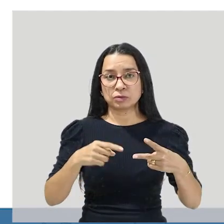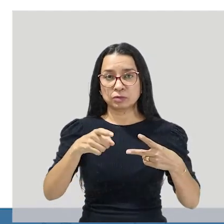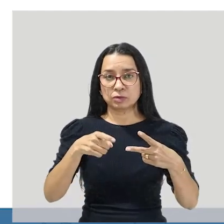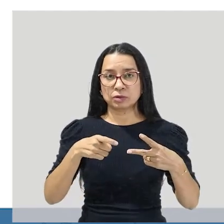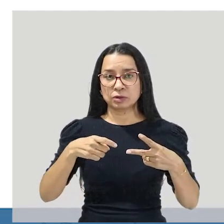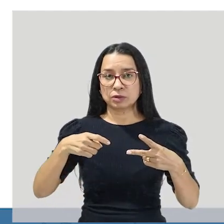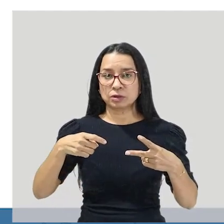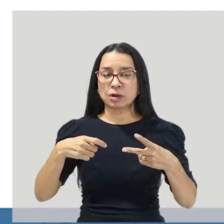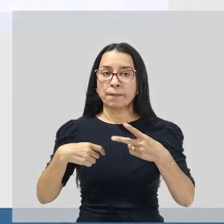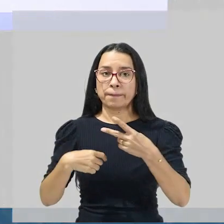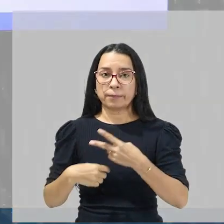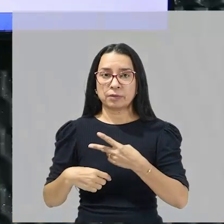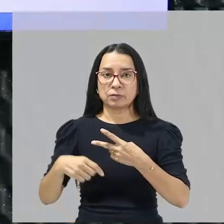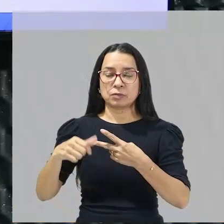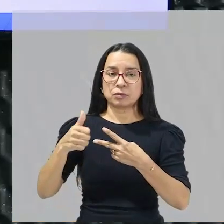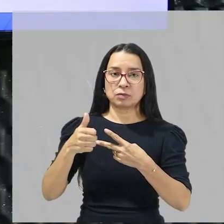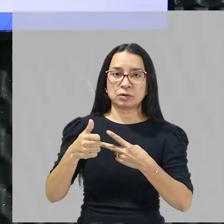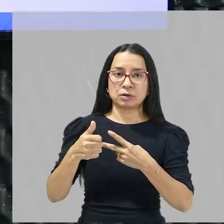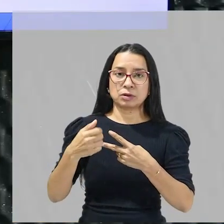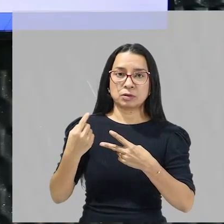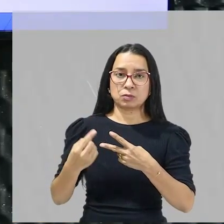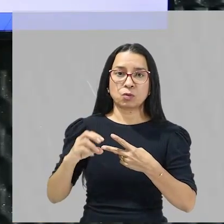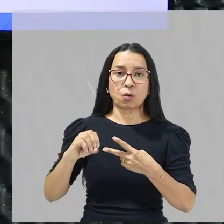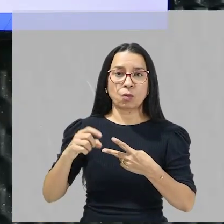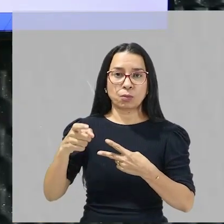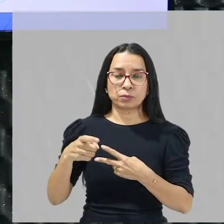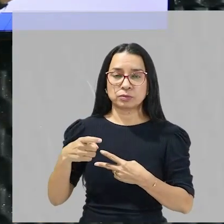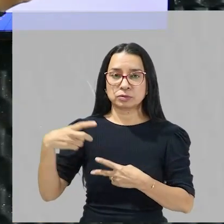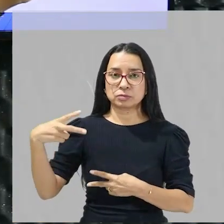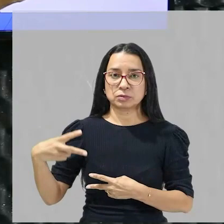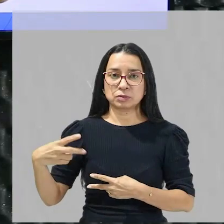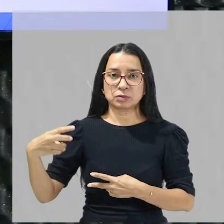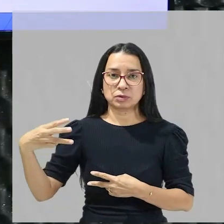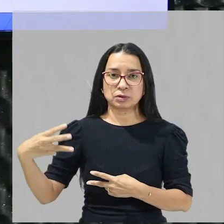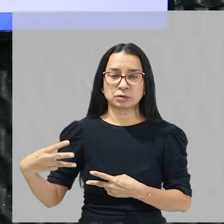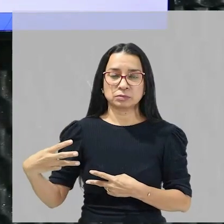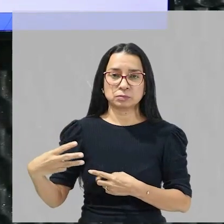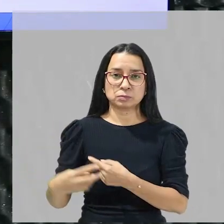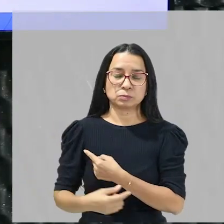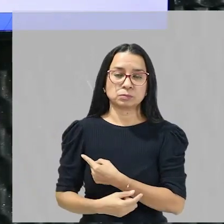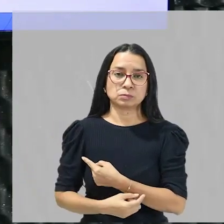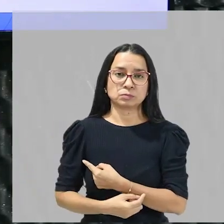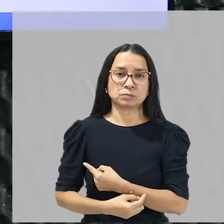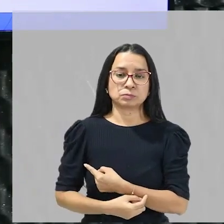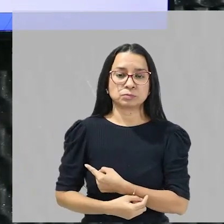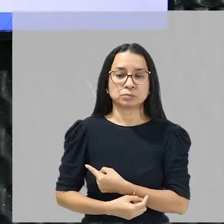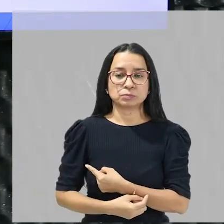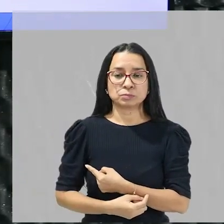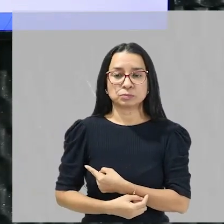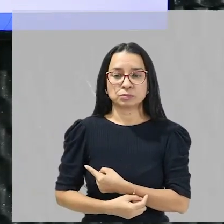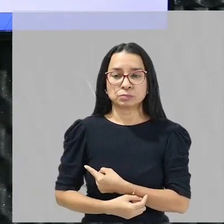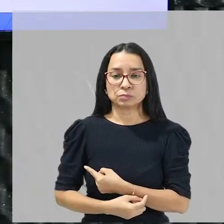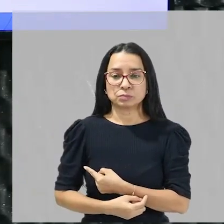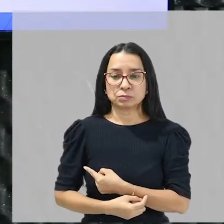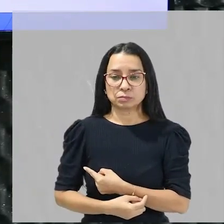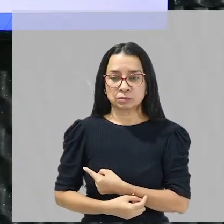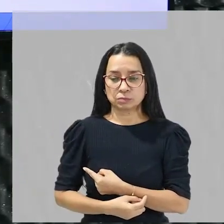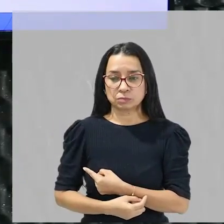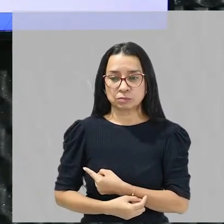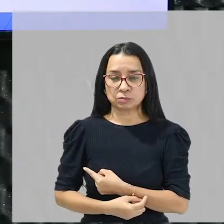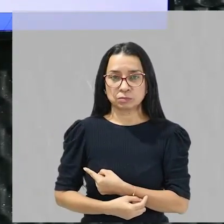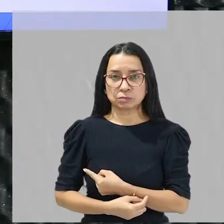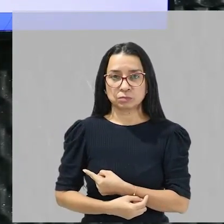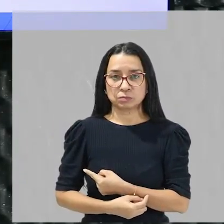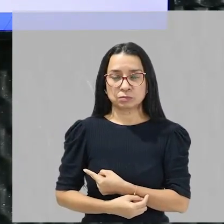1, ou, tá? Também tem um outro pedaço aqui positivo, que é todo mundo maior que 3.